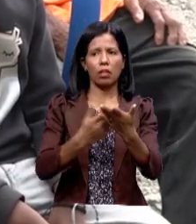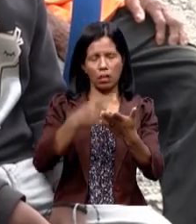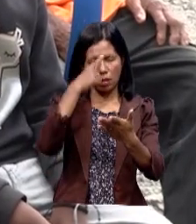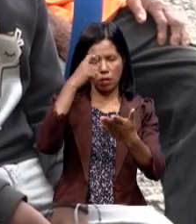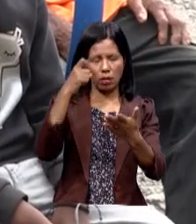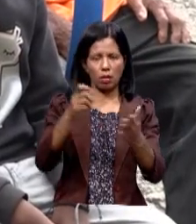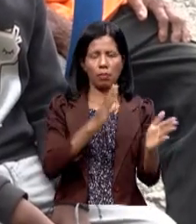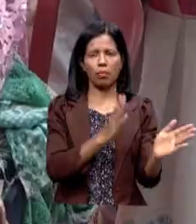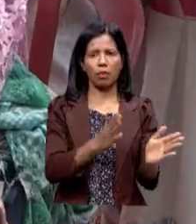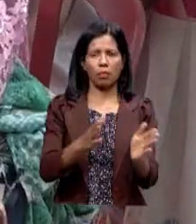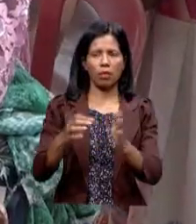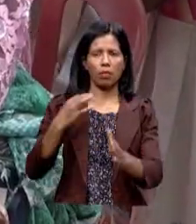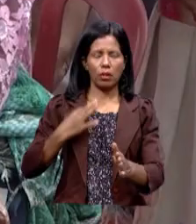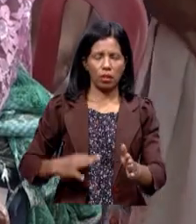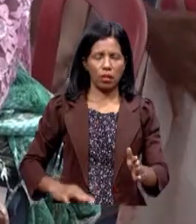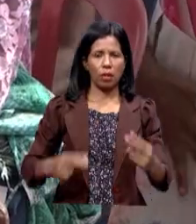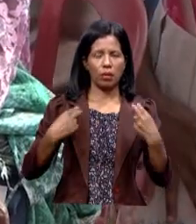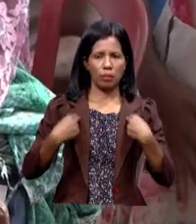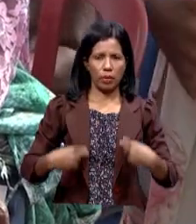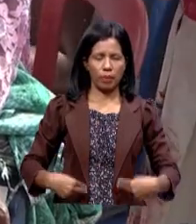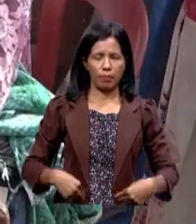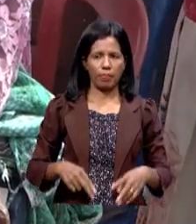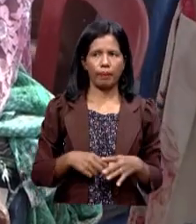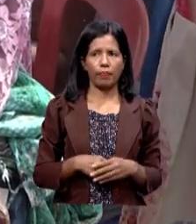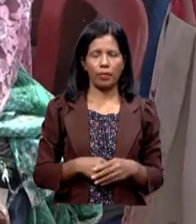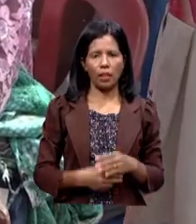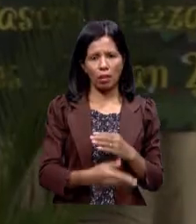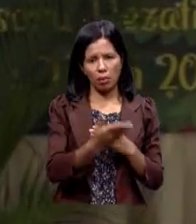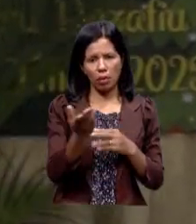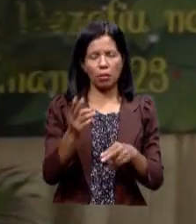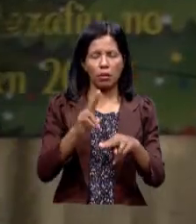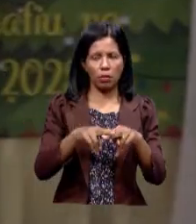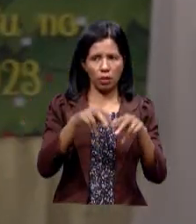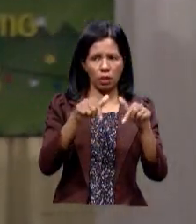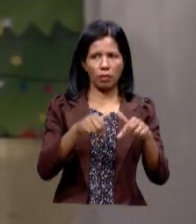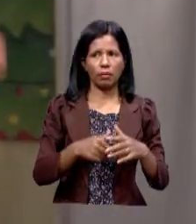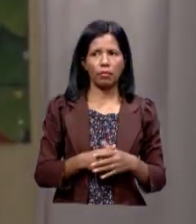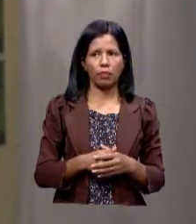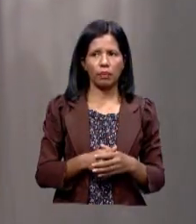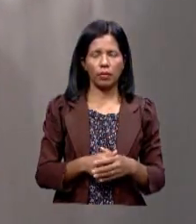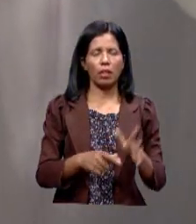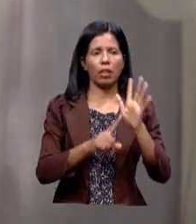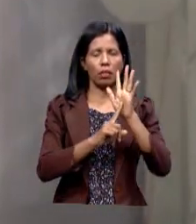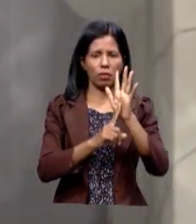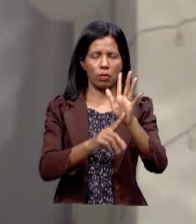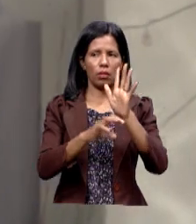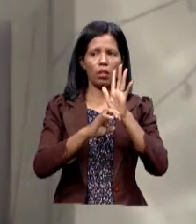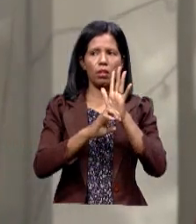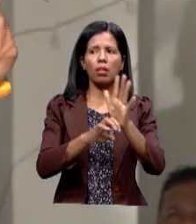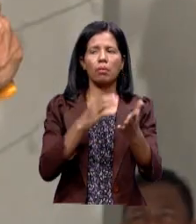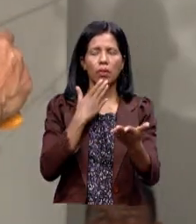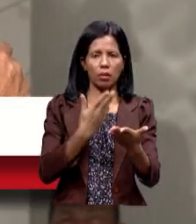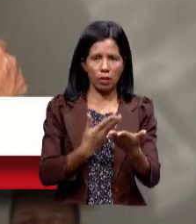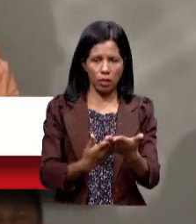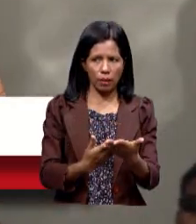no promove fraternidade humana. I meu tenventure ne sa exemplu dia kliu